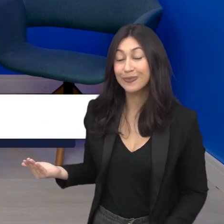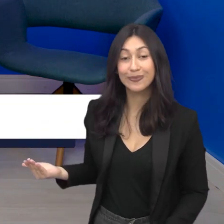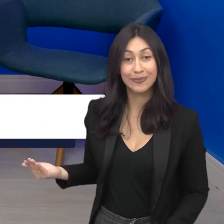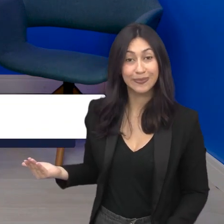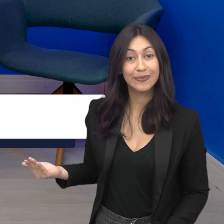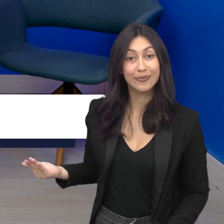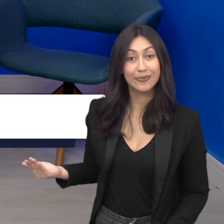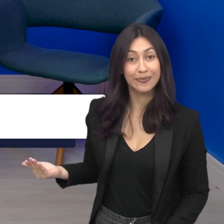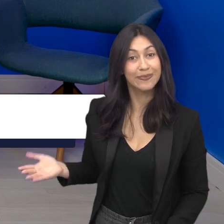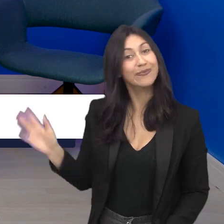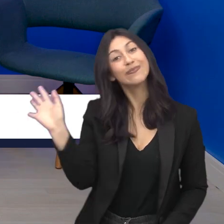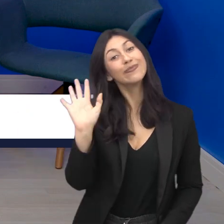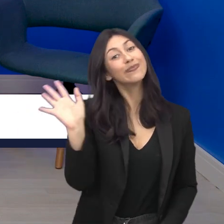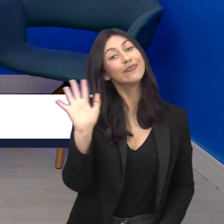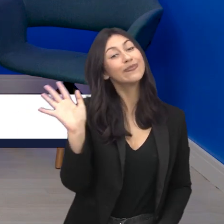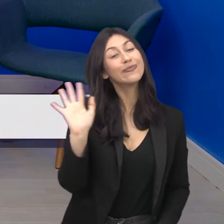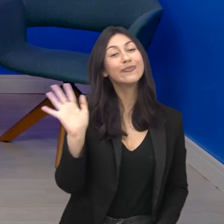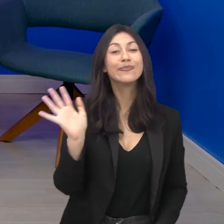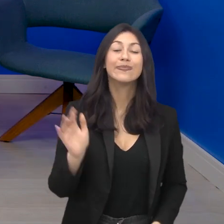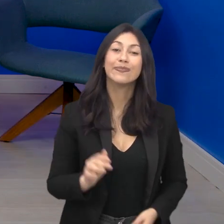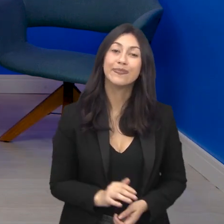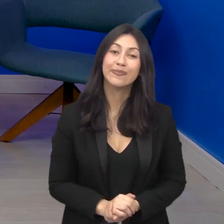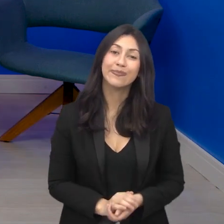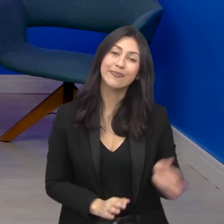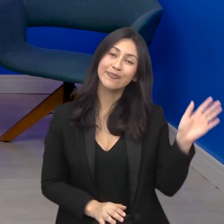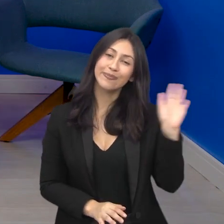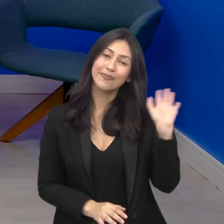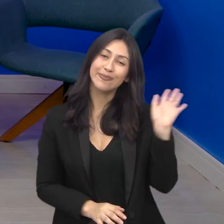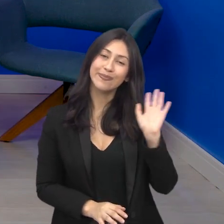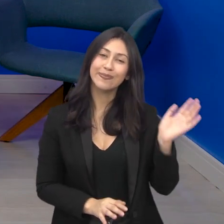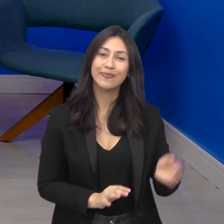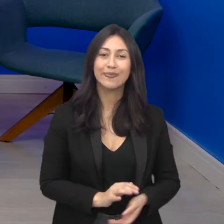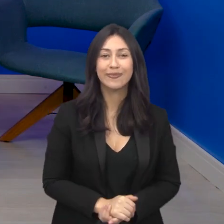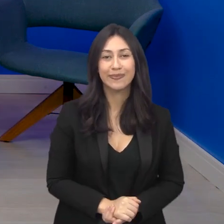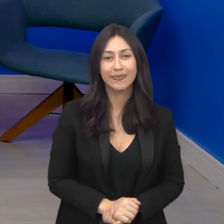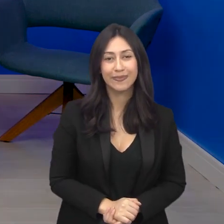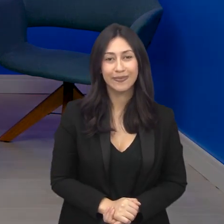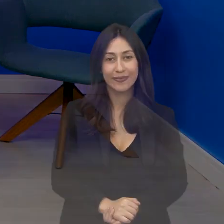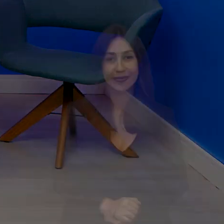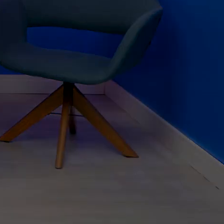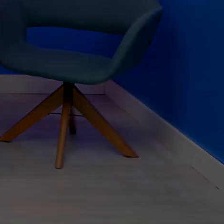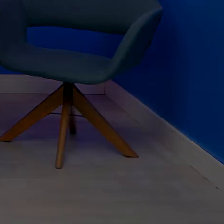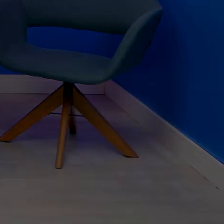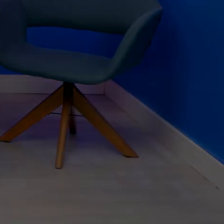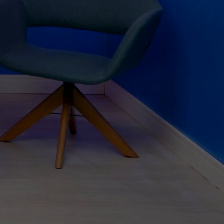@tvcâmarasjc. Até a semana que vem, pessoal. Tchau, tchau.